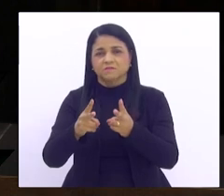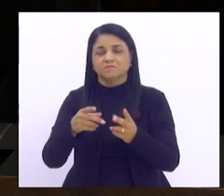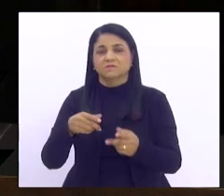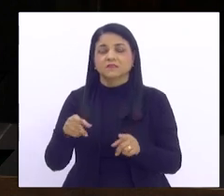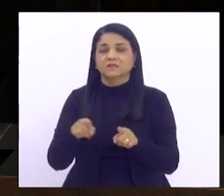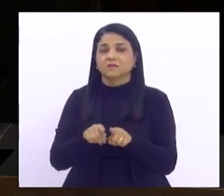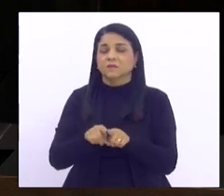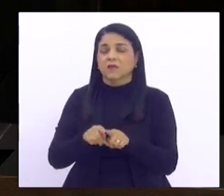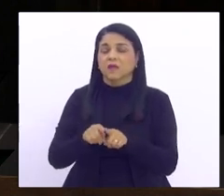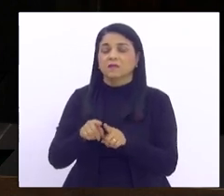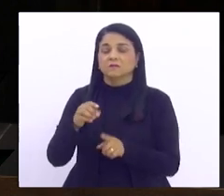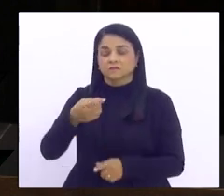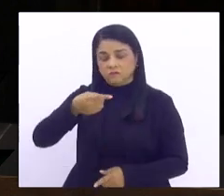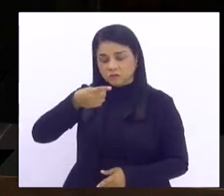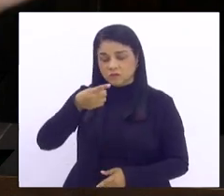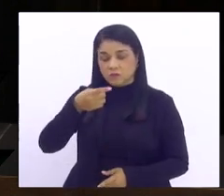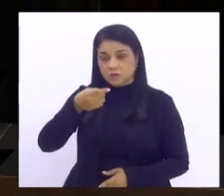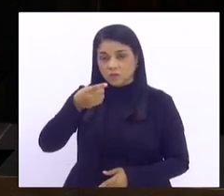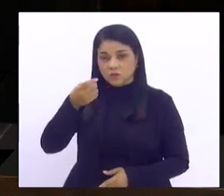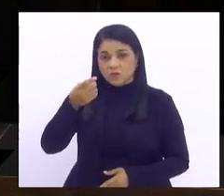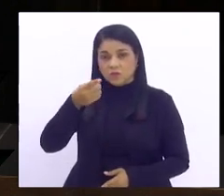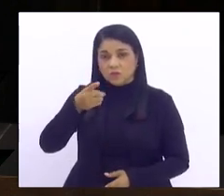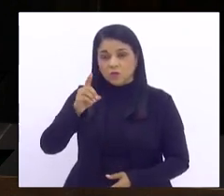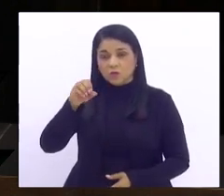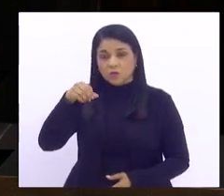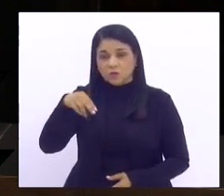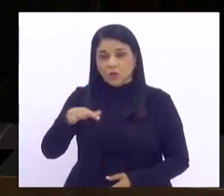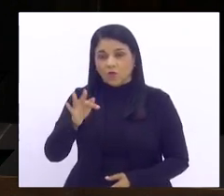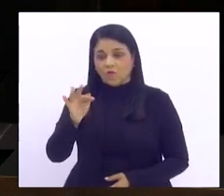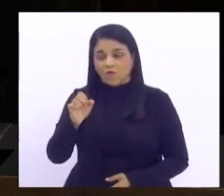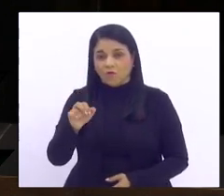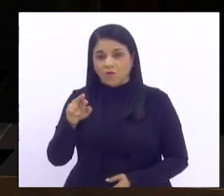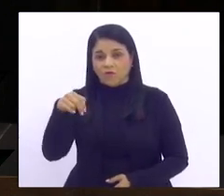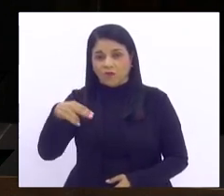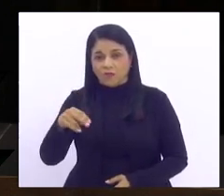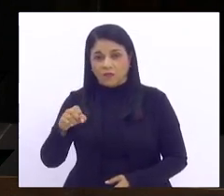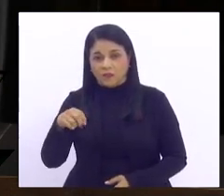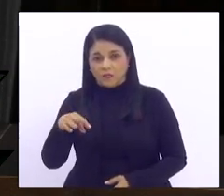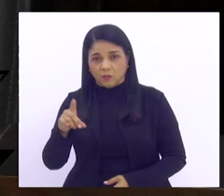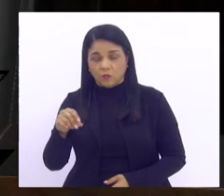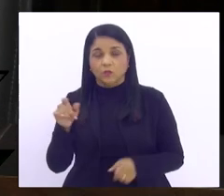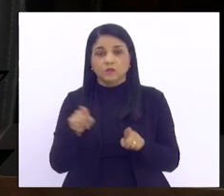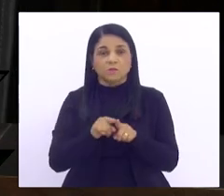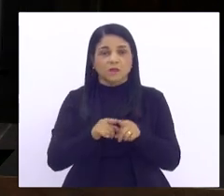reverendíssimo Dom Fernando Arias de Fã, caríssimo deputado estadual Fred Pacheco,